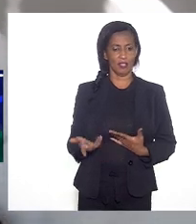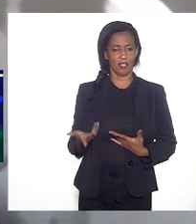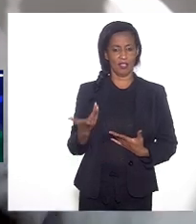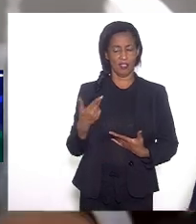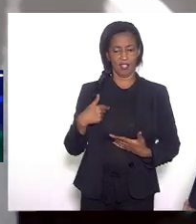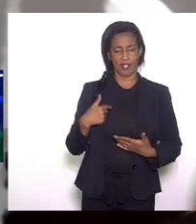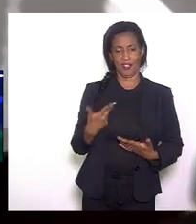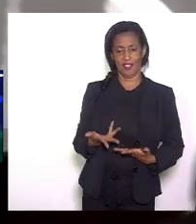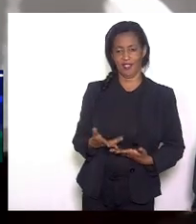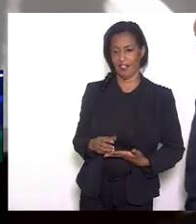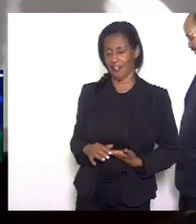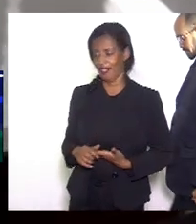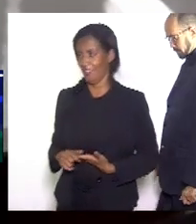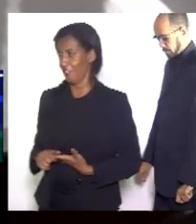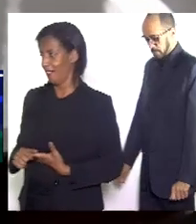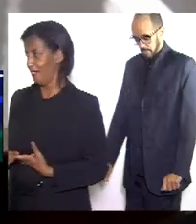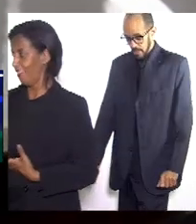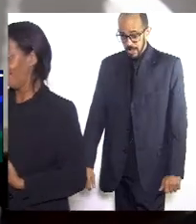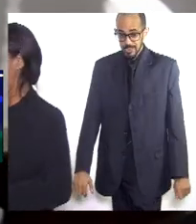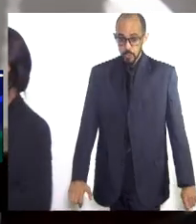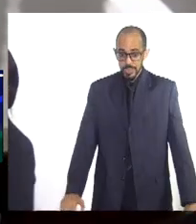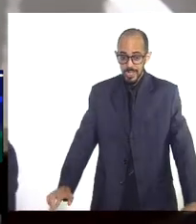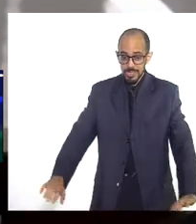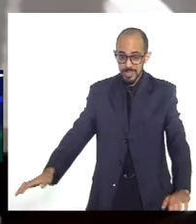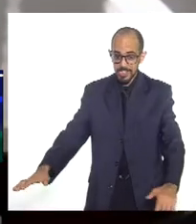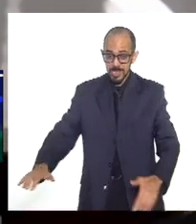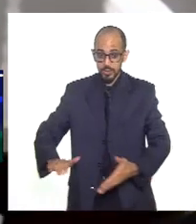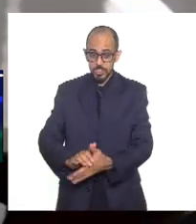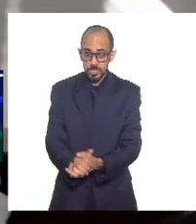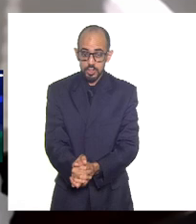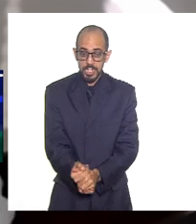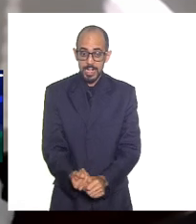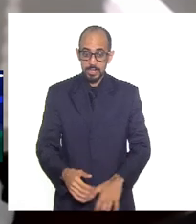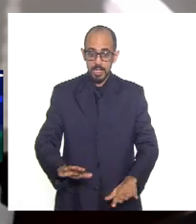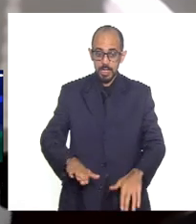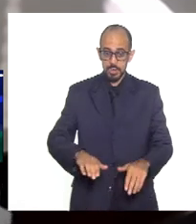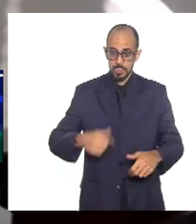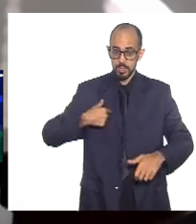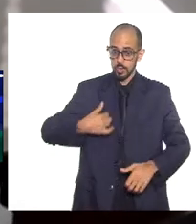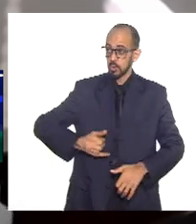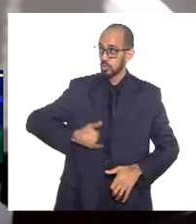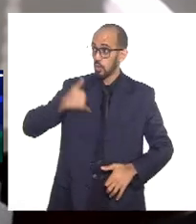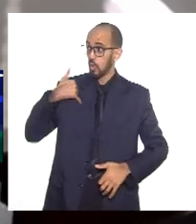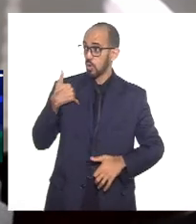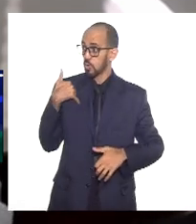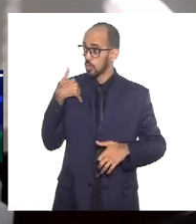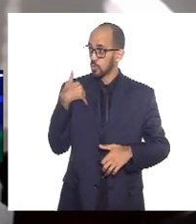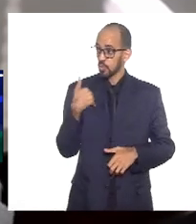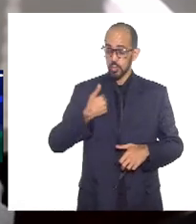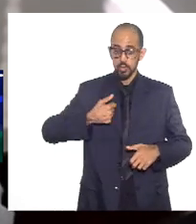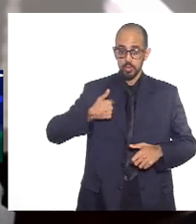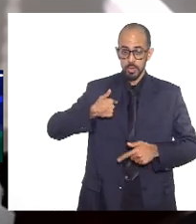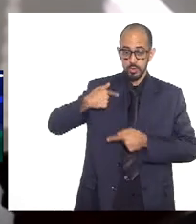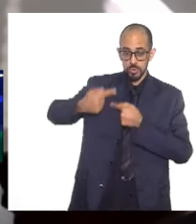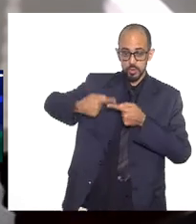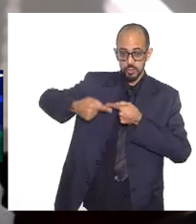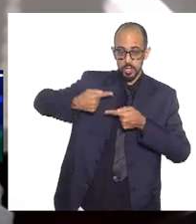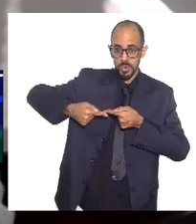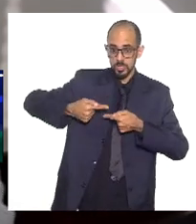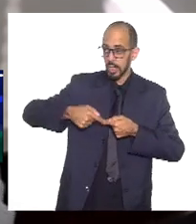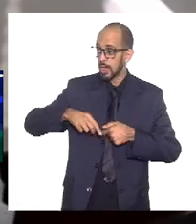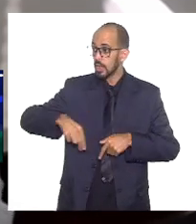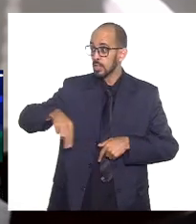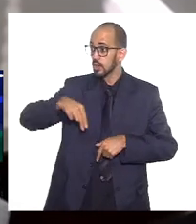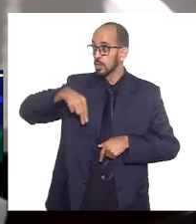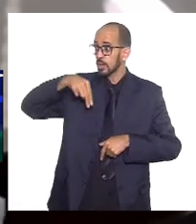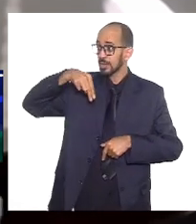handicap, como déficit. E eu me orgulho muito das minhas raízes nordestinas, que forjaram a minha infância e forjaram